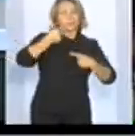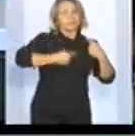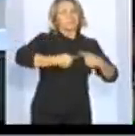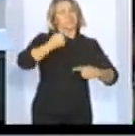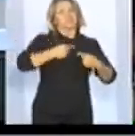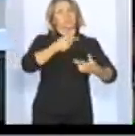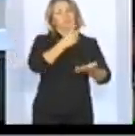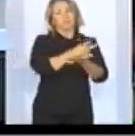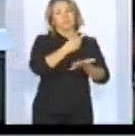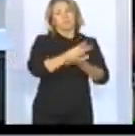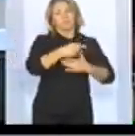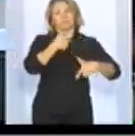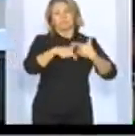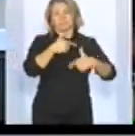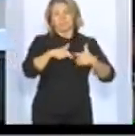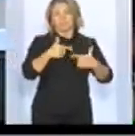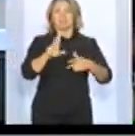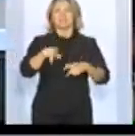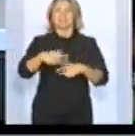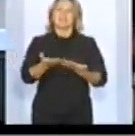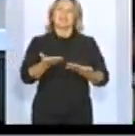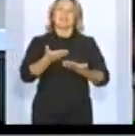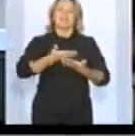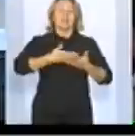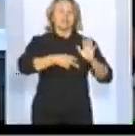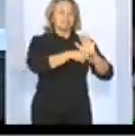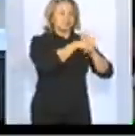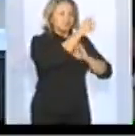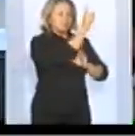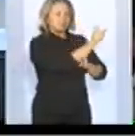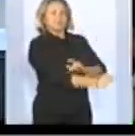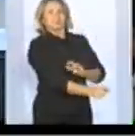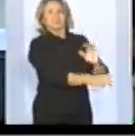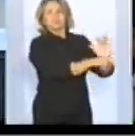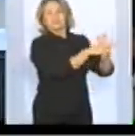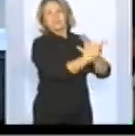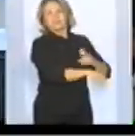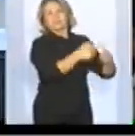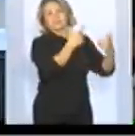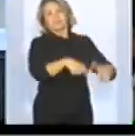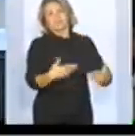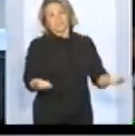armas, que é a sua cor, a sua cara, a sua identidade.